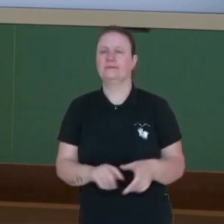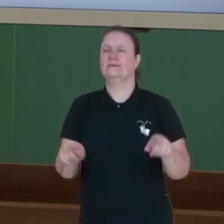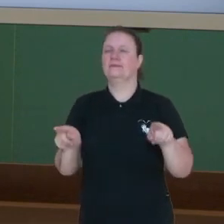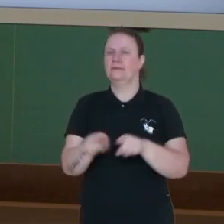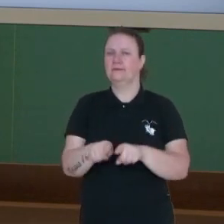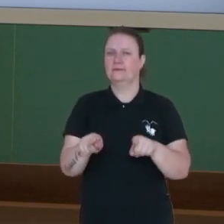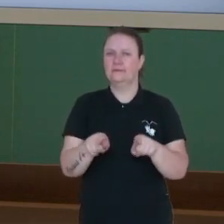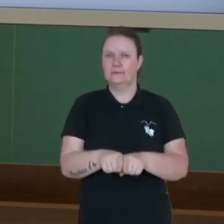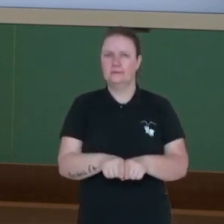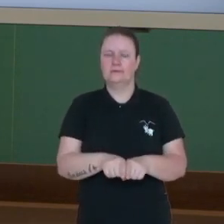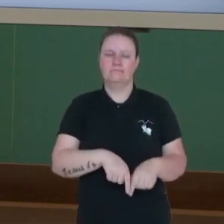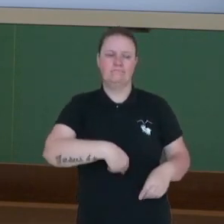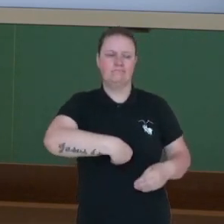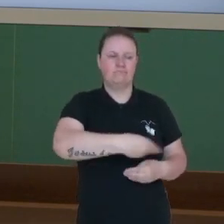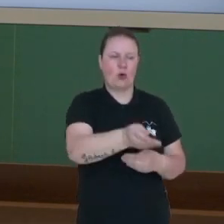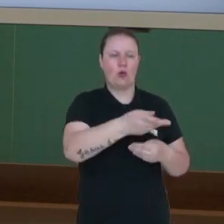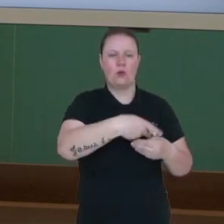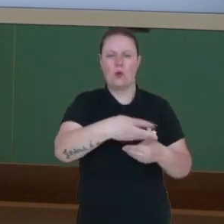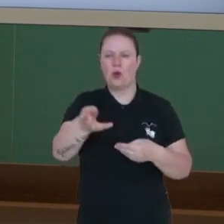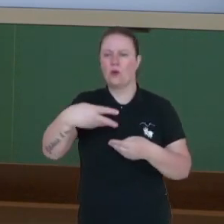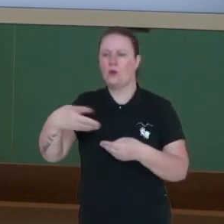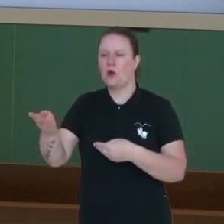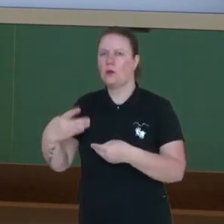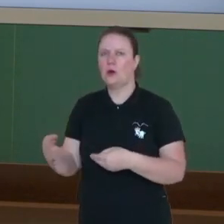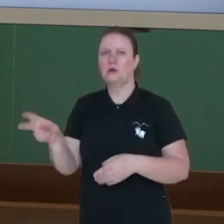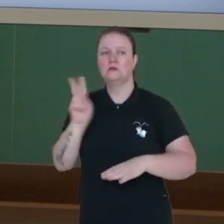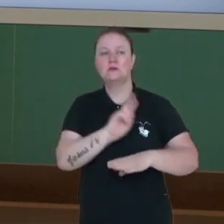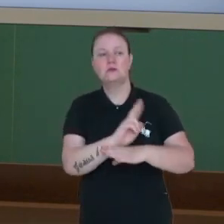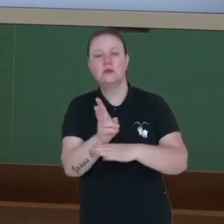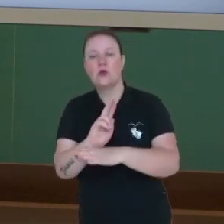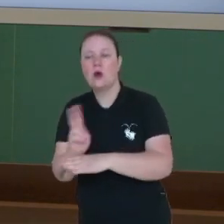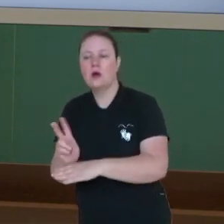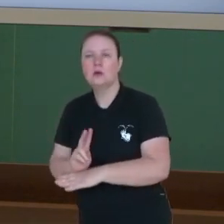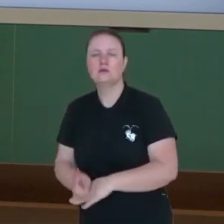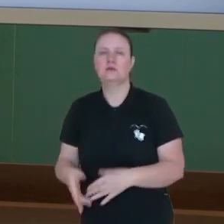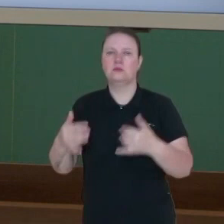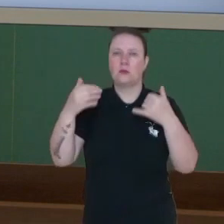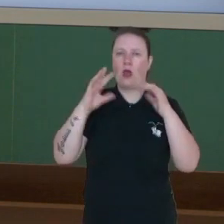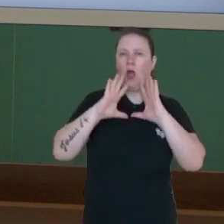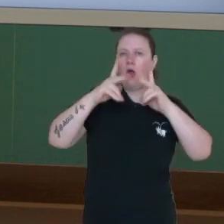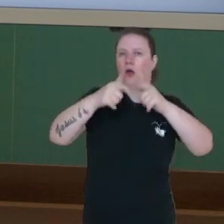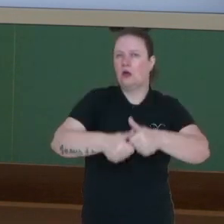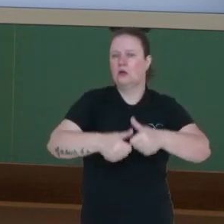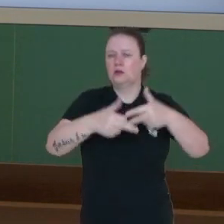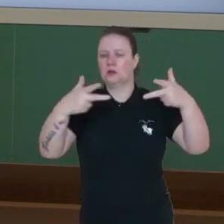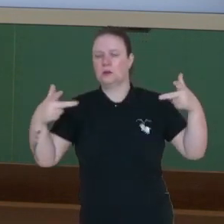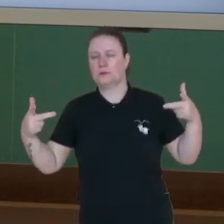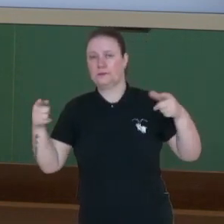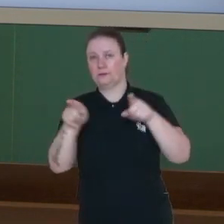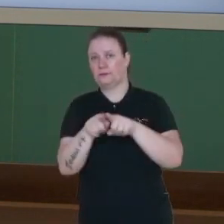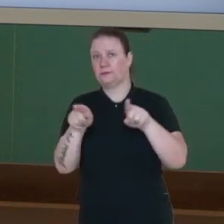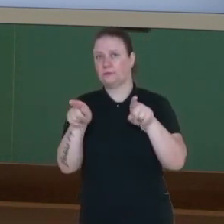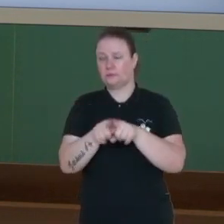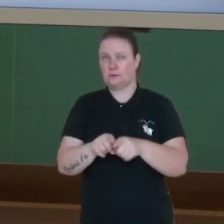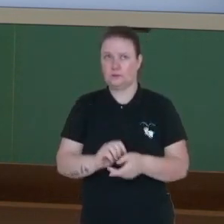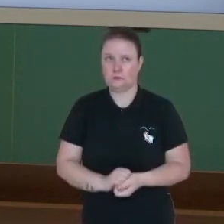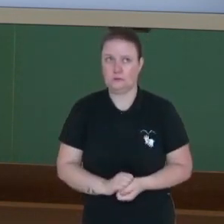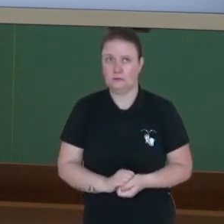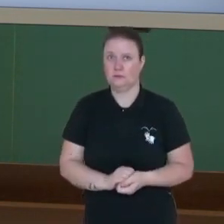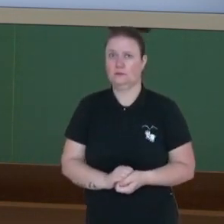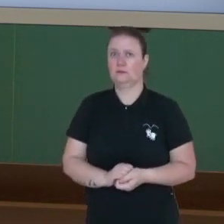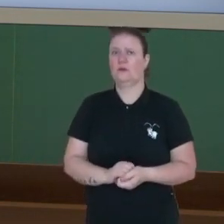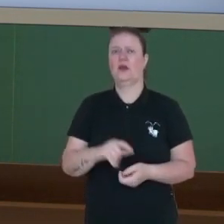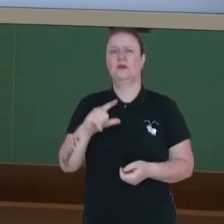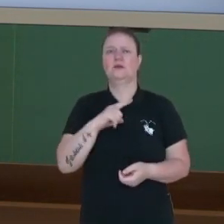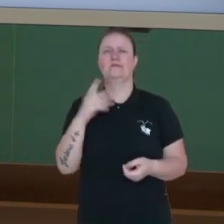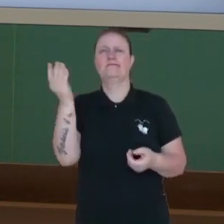de grãos, a pecuária, a importância desses setores da economia para o Paraná. E aí esse